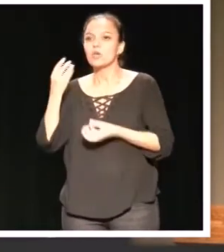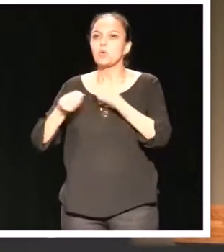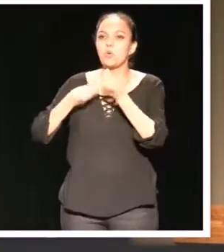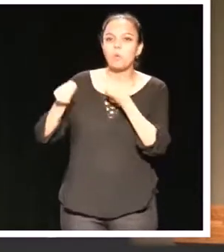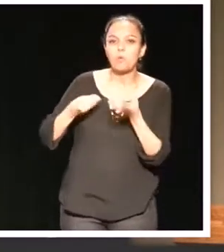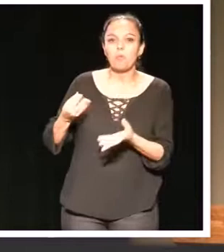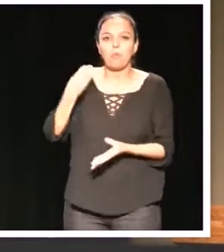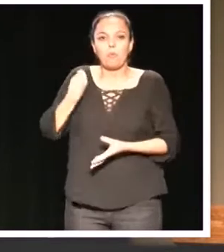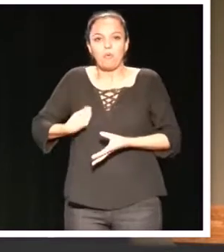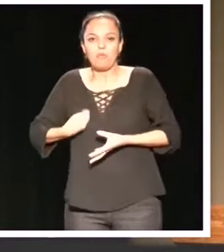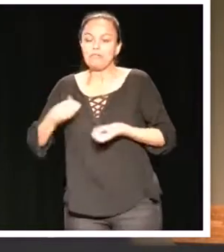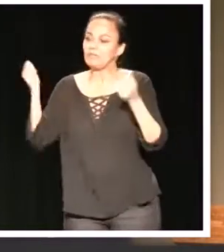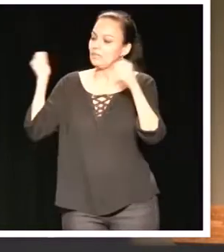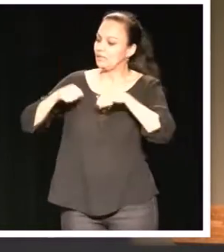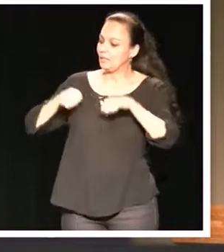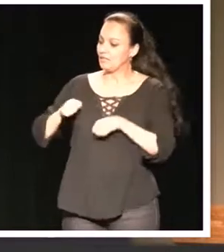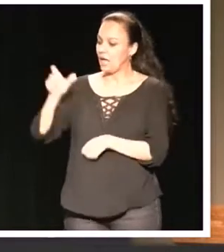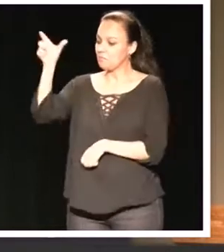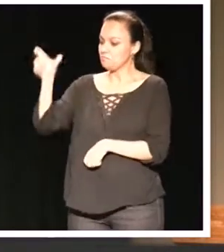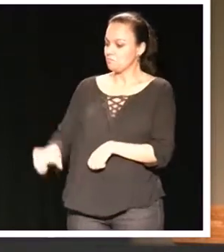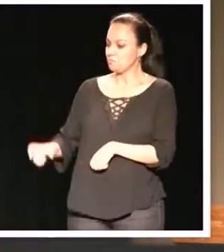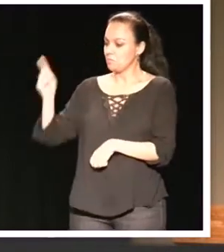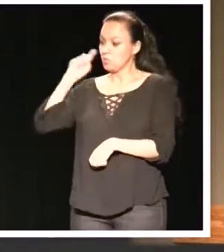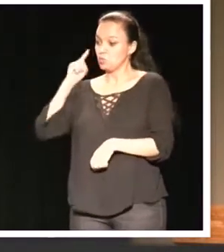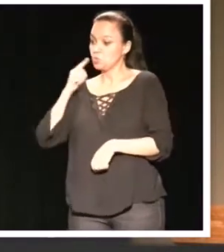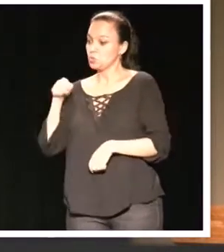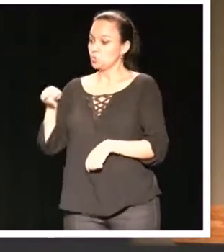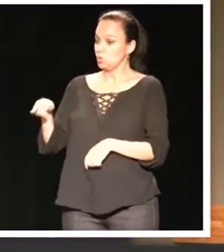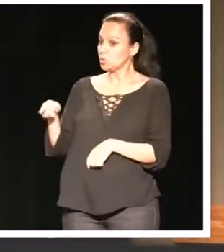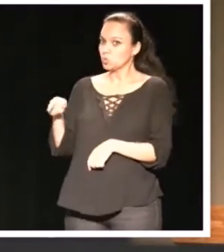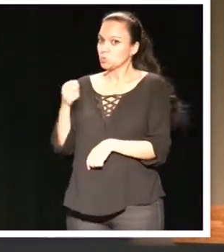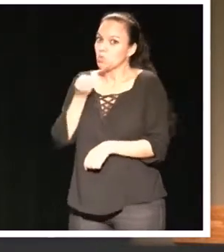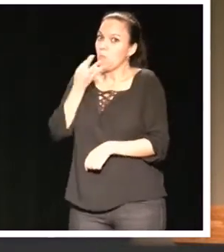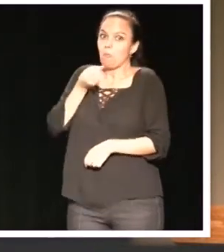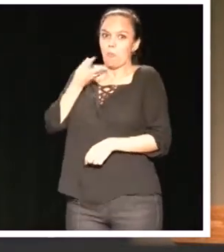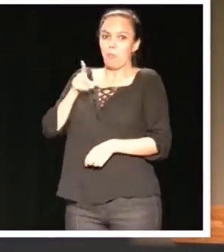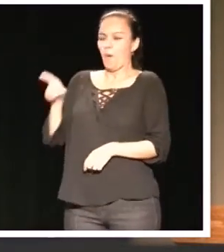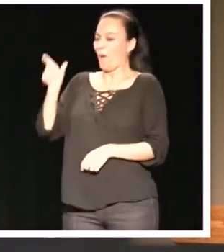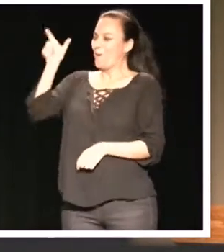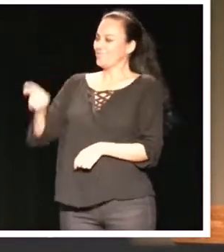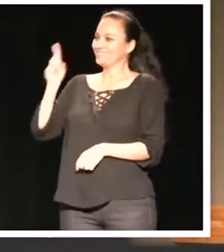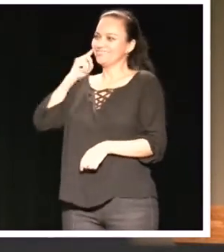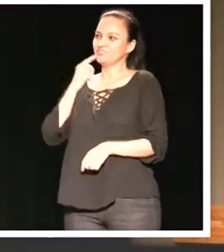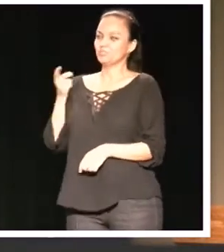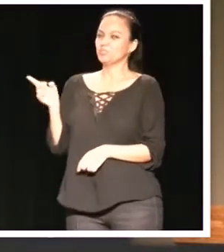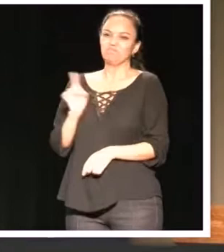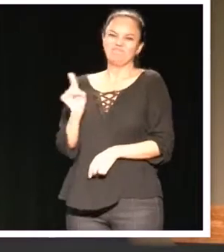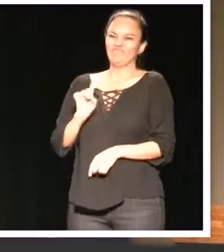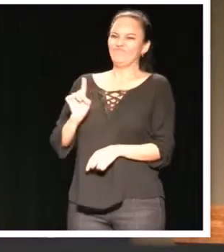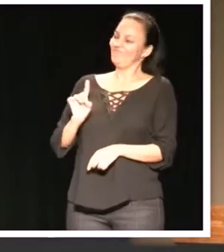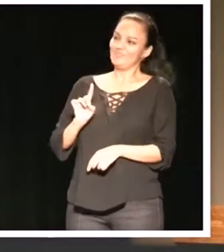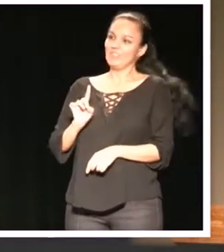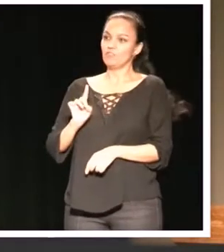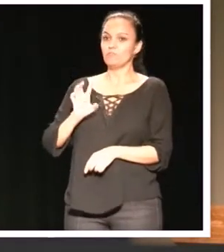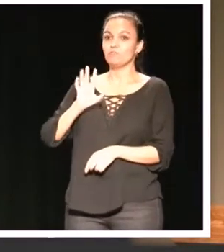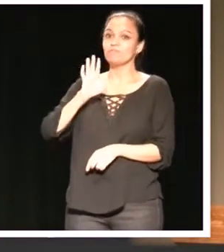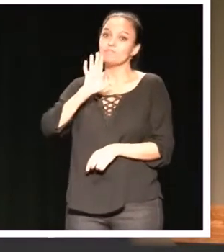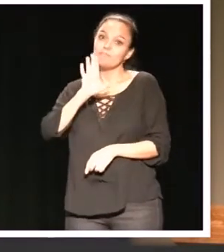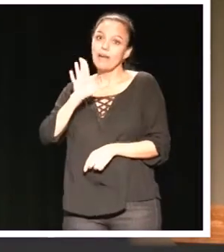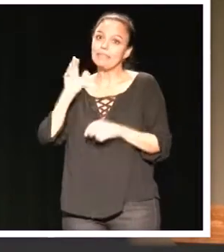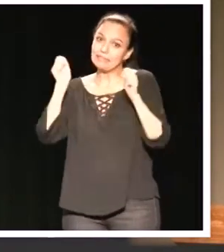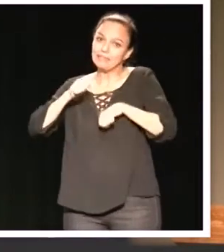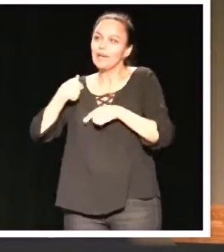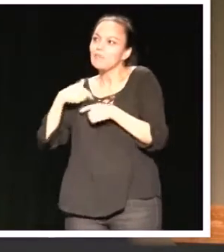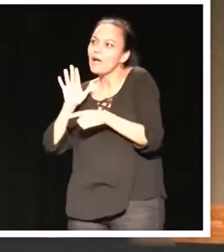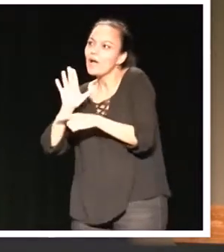que essa condição, que não é considerada como muito boa, não seja pior do que é.